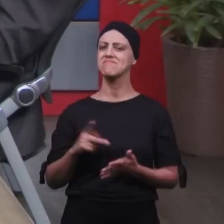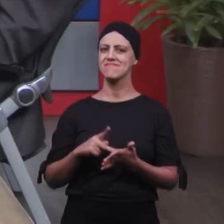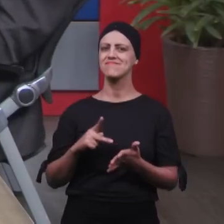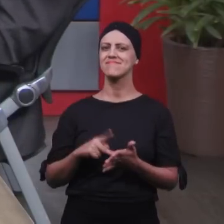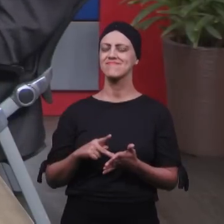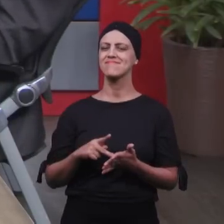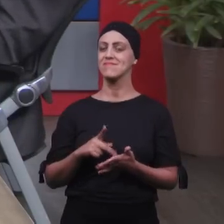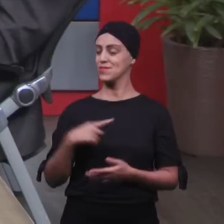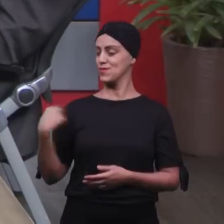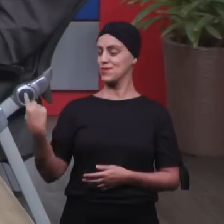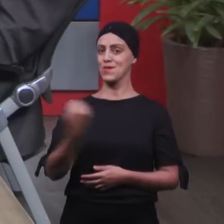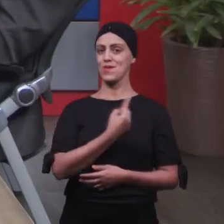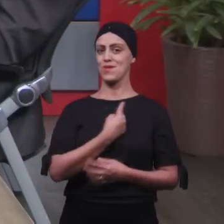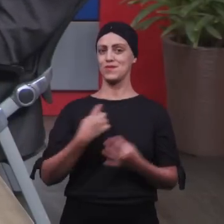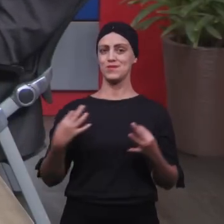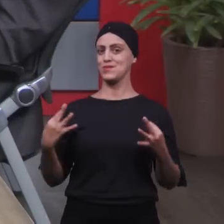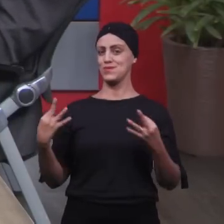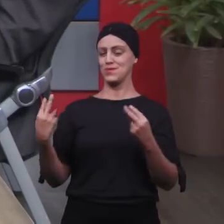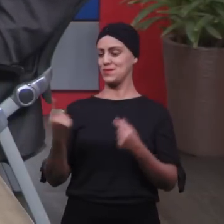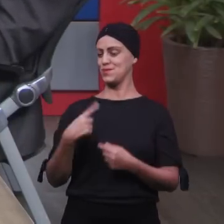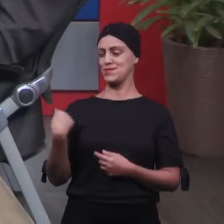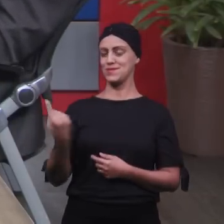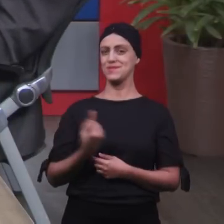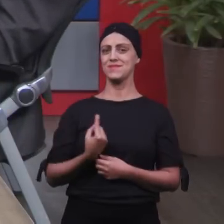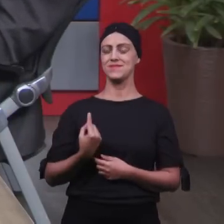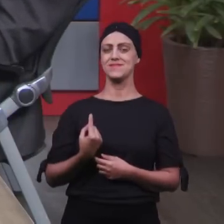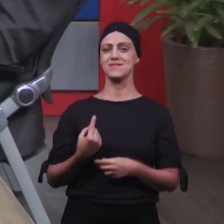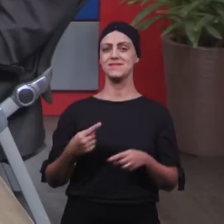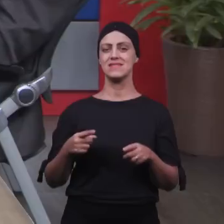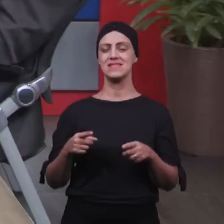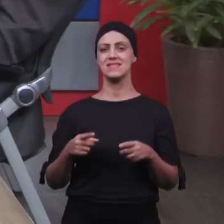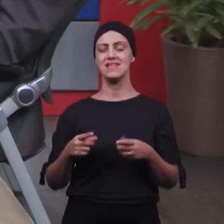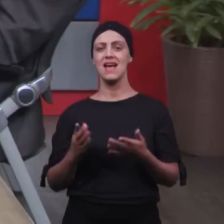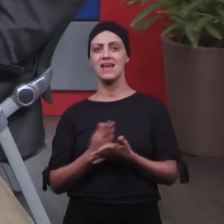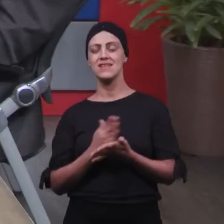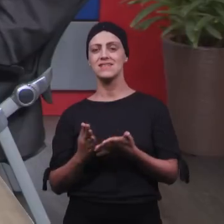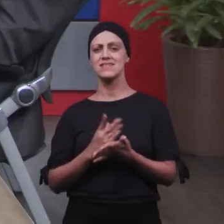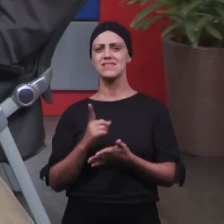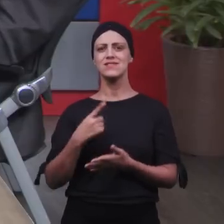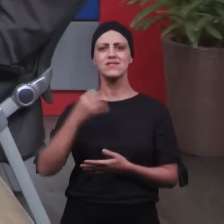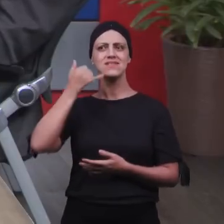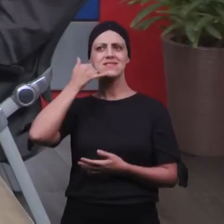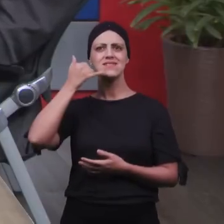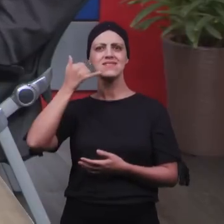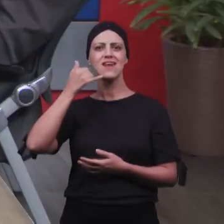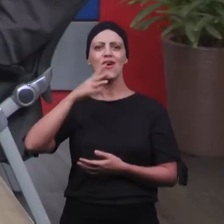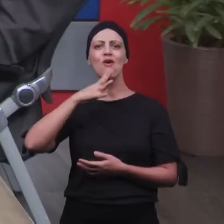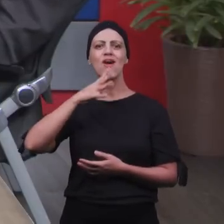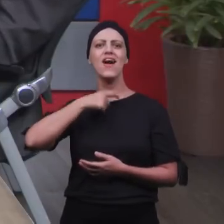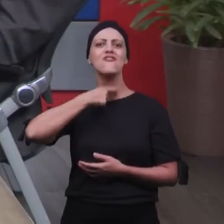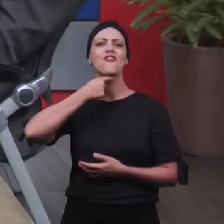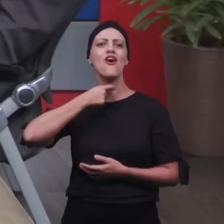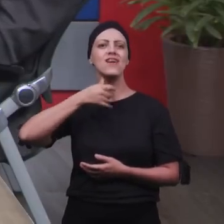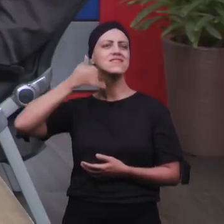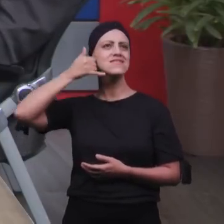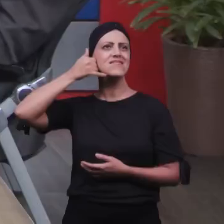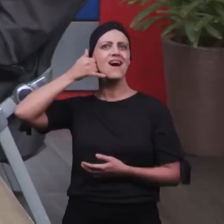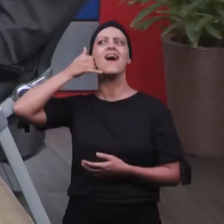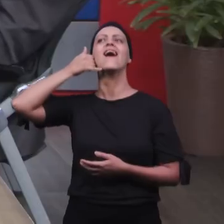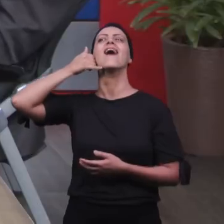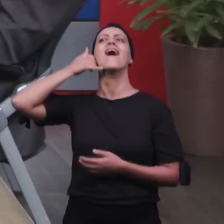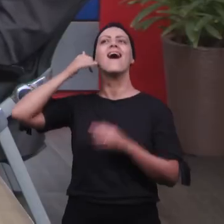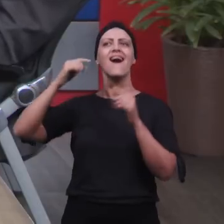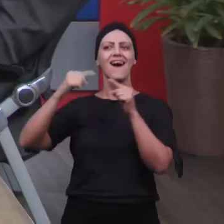aqui, às vezes nós atendemos e já conhecemos a voz de quem está ligando. Nós sabemos o